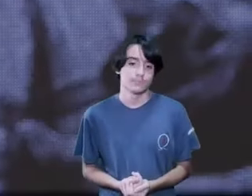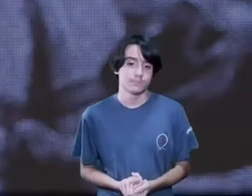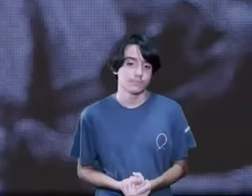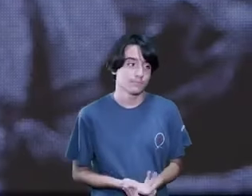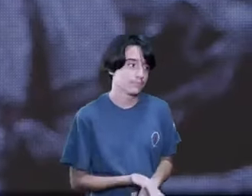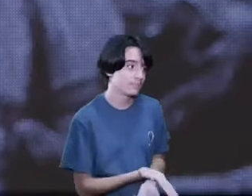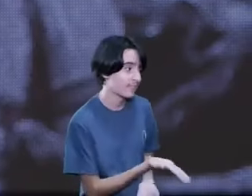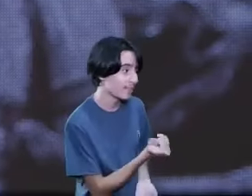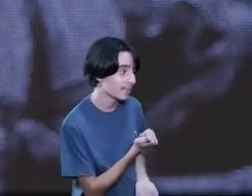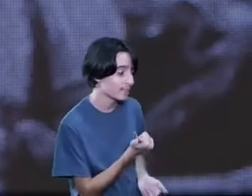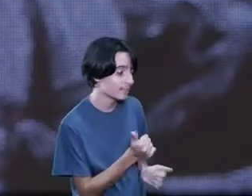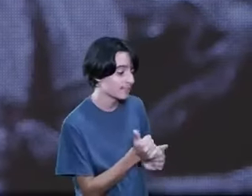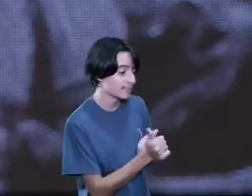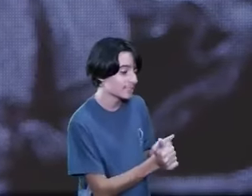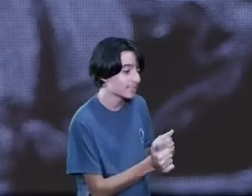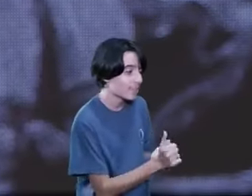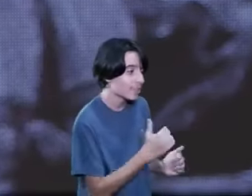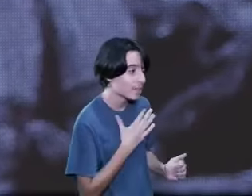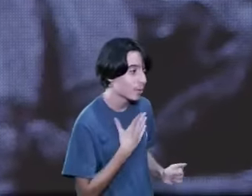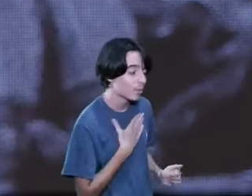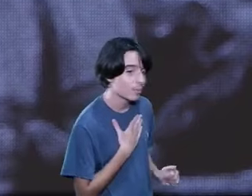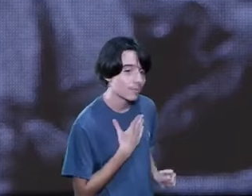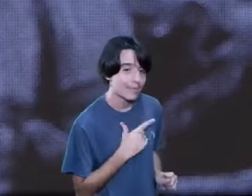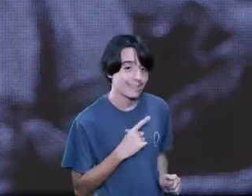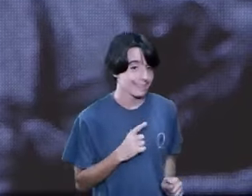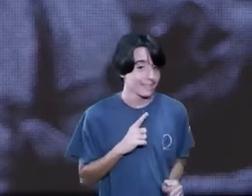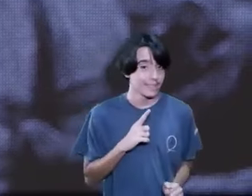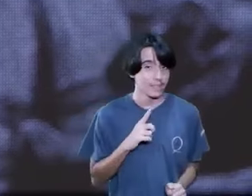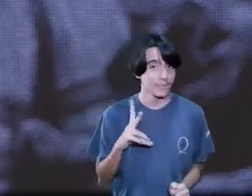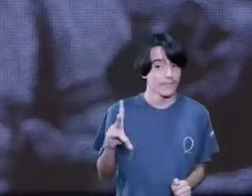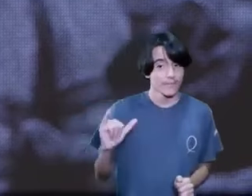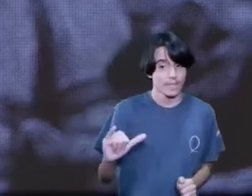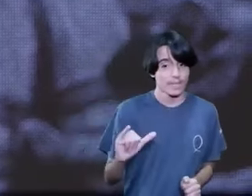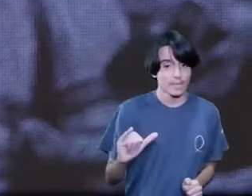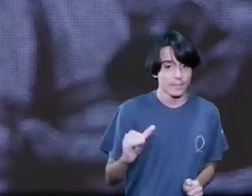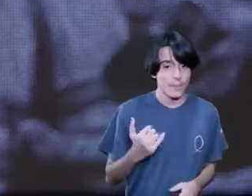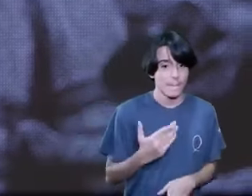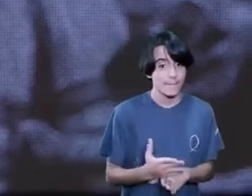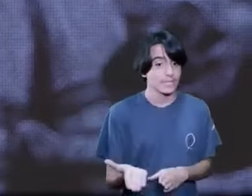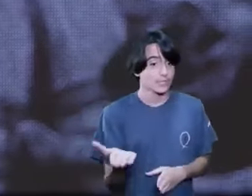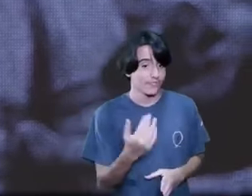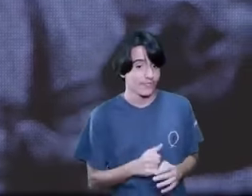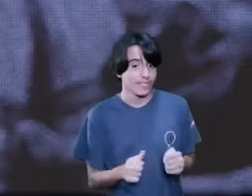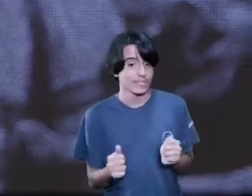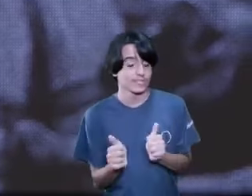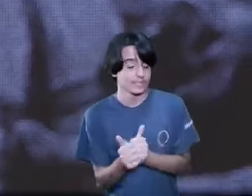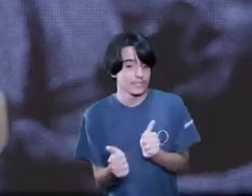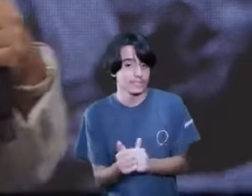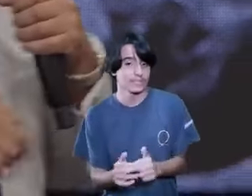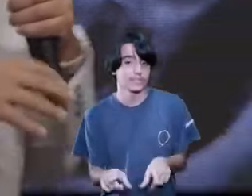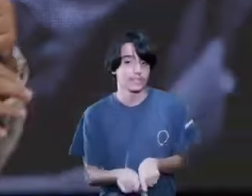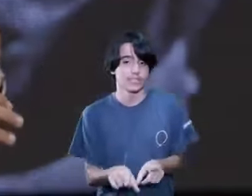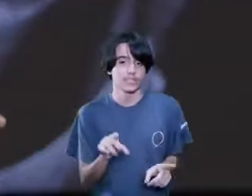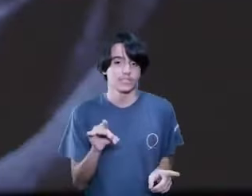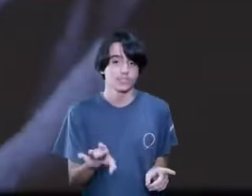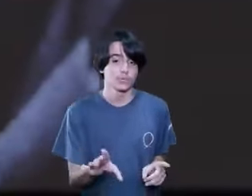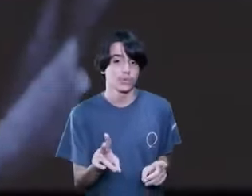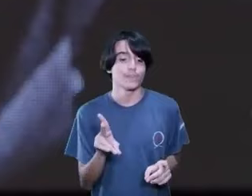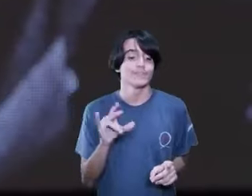e segue-me. Tem um vai, mas tem um. Ele só saiu pensando